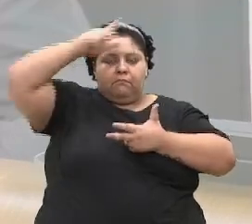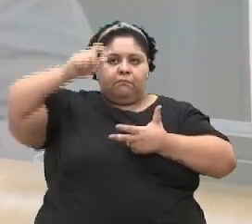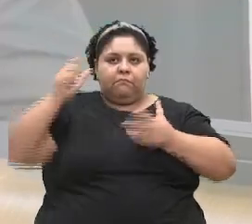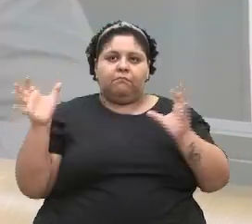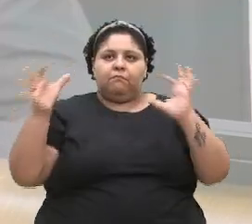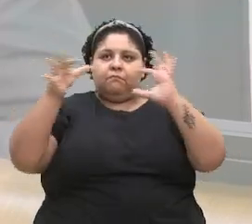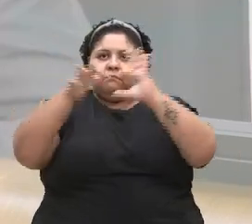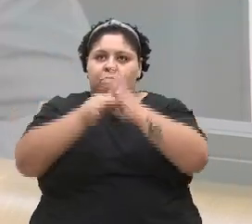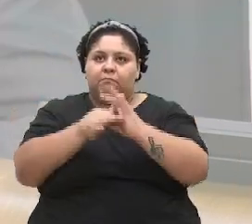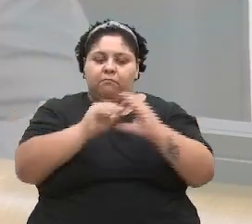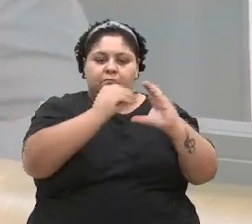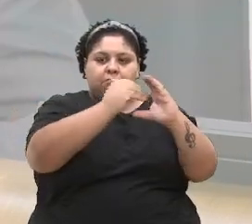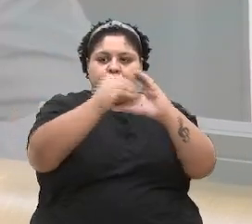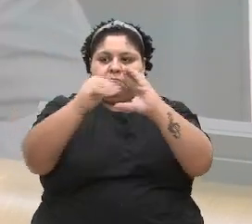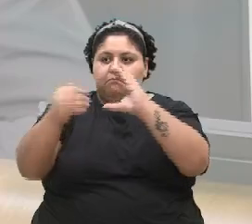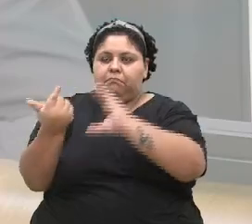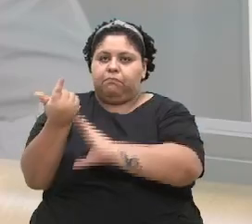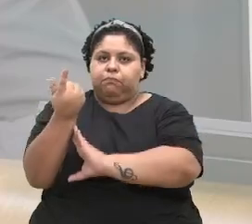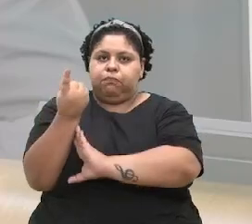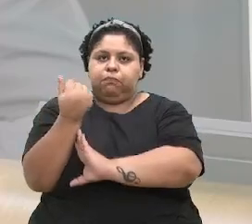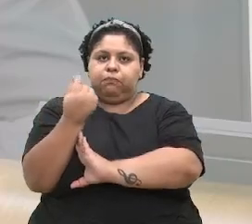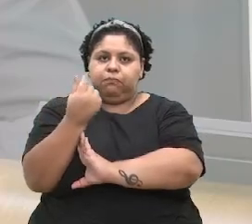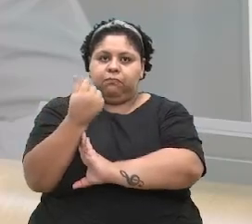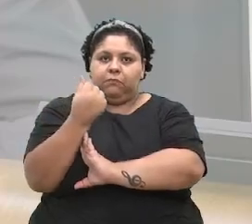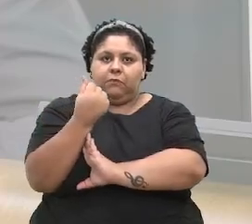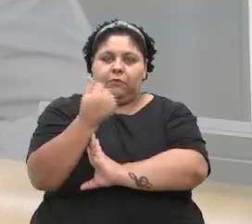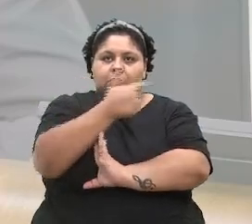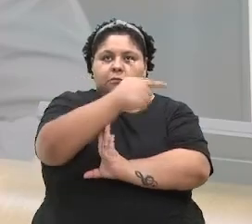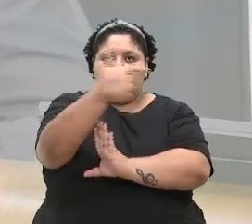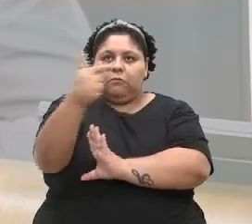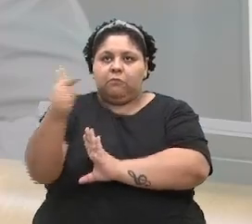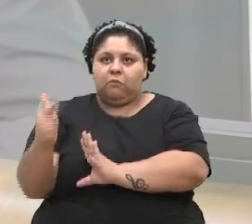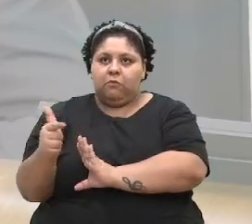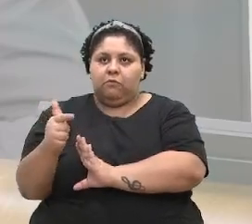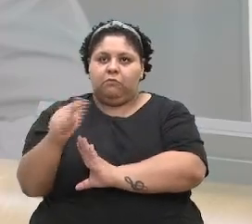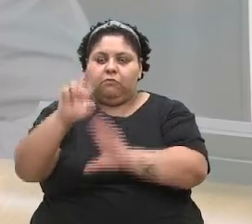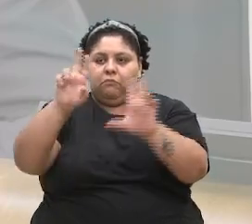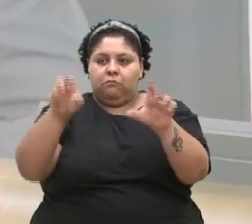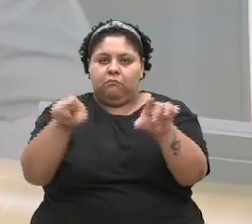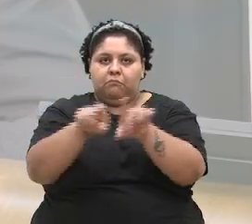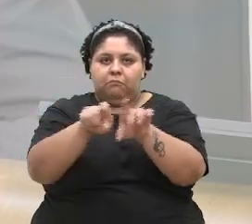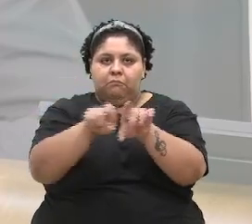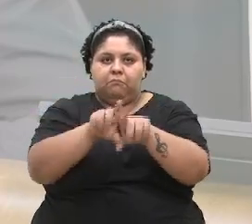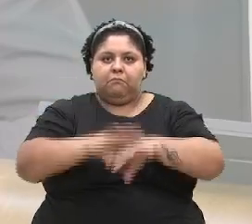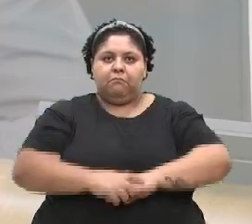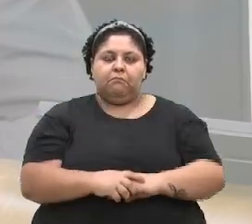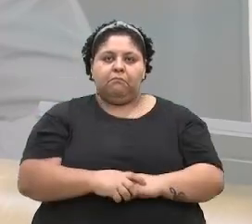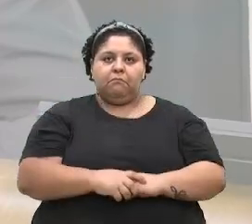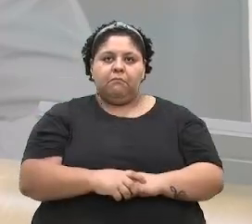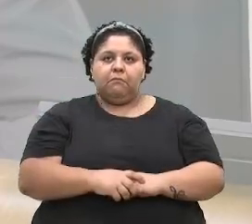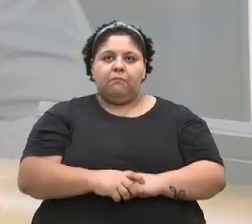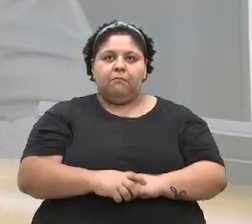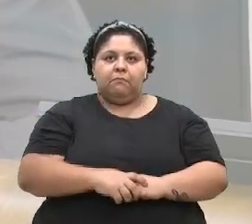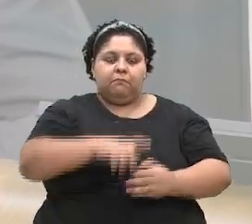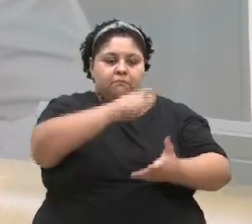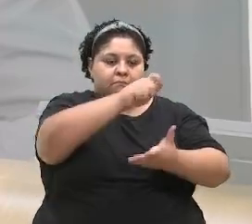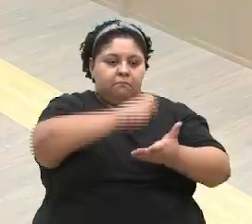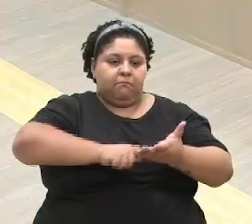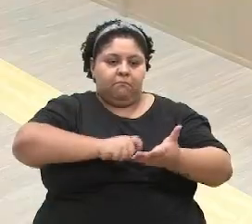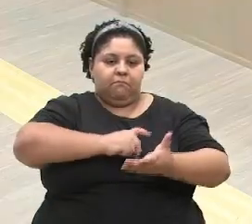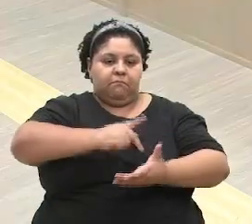e destinar recursos aos sindicêneros e da outras providências. Versado pela vereadora presidente Marisol Santos.